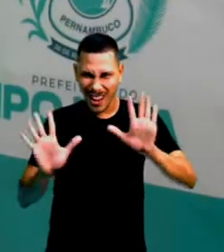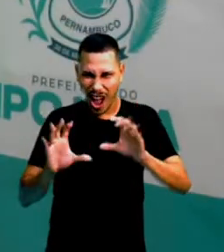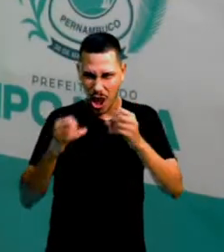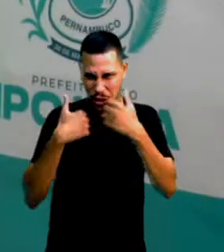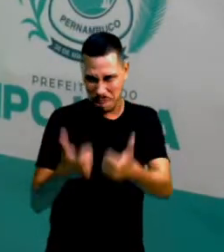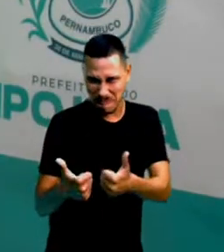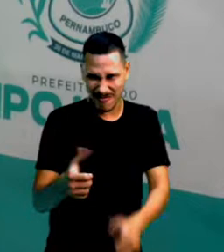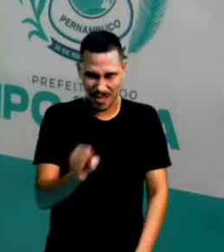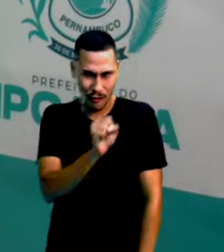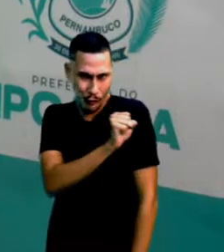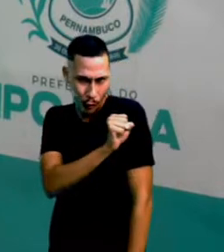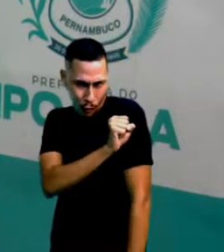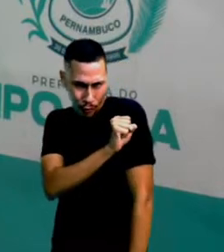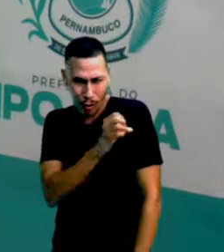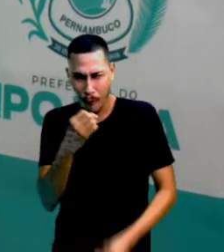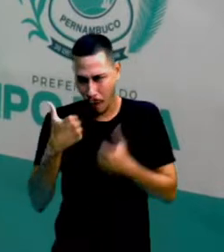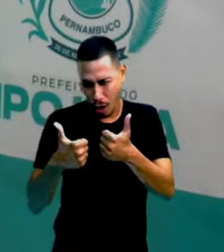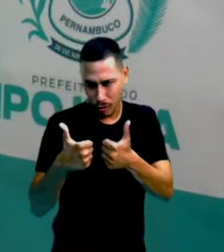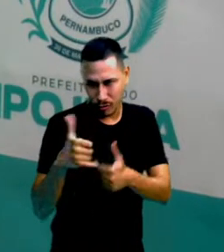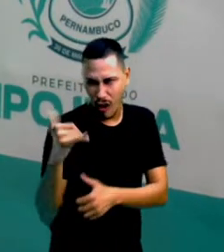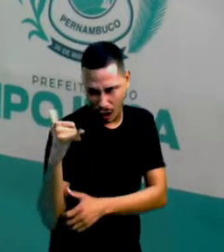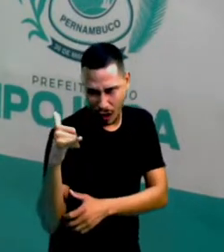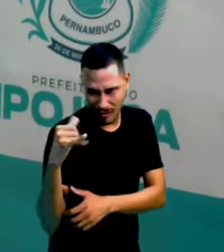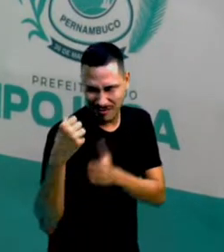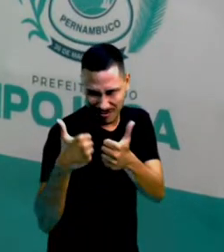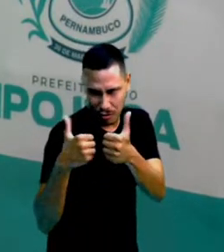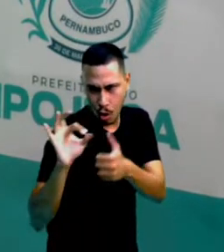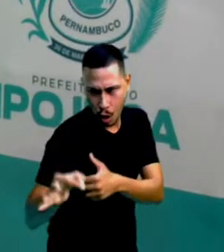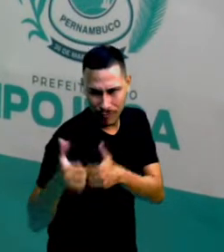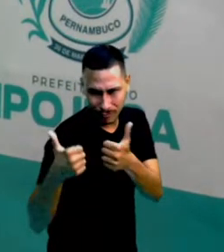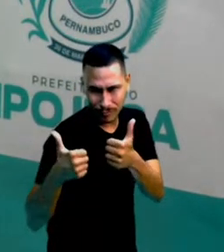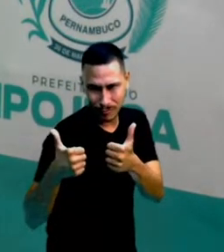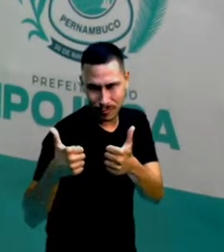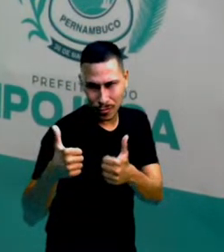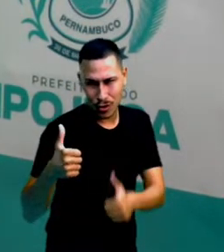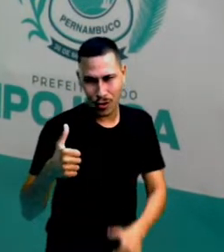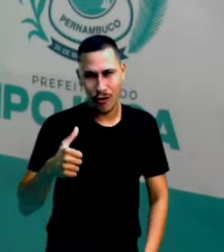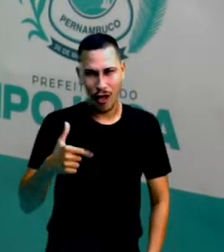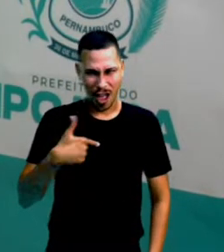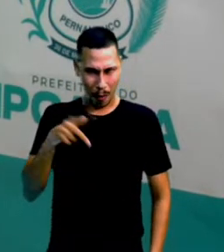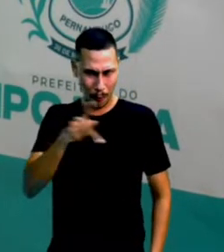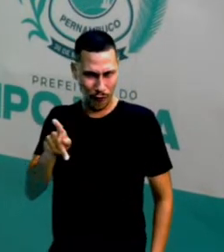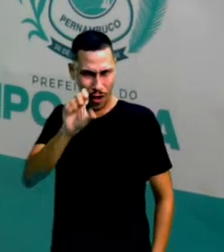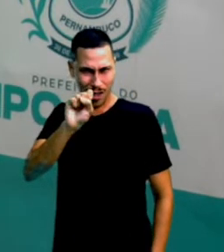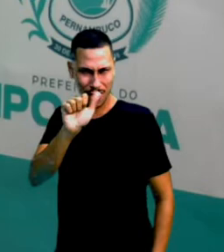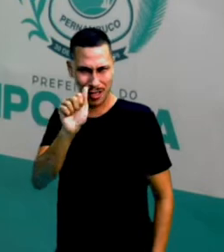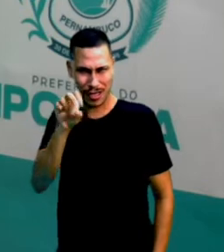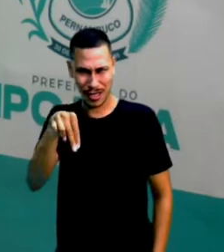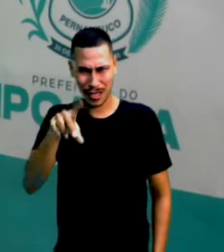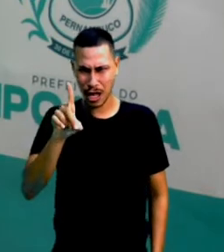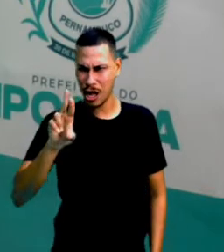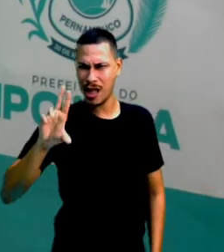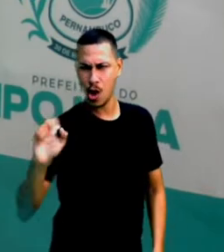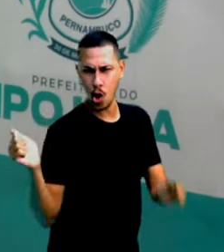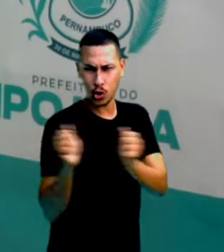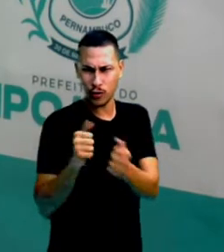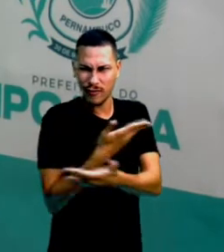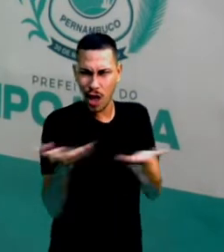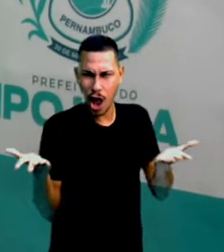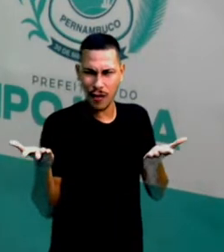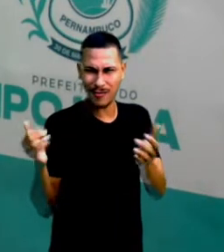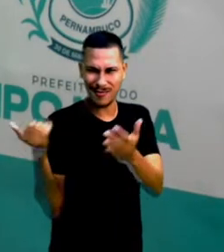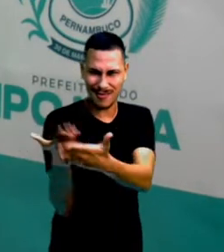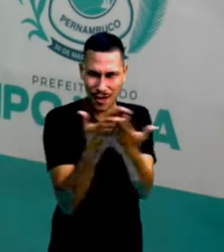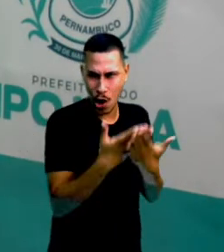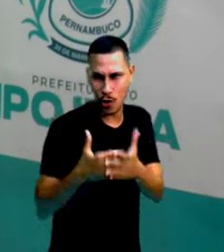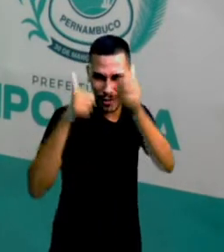E aí, oitavo ano, belezinha? Tudo certo? Tio Sandro na área para mais uma aula de arte. E hoje,